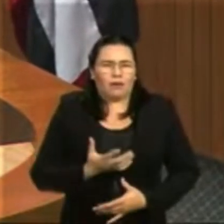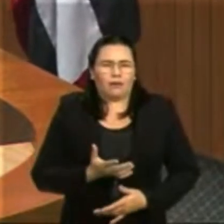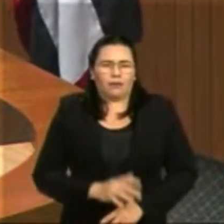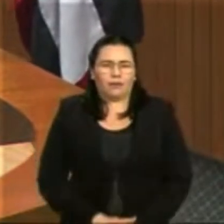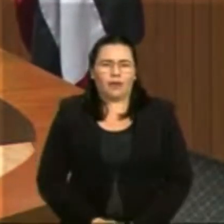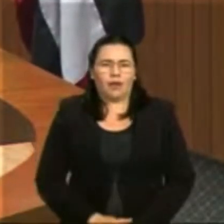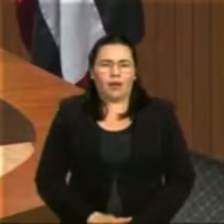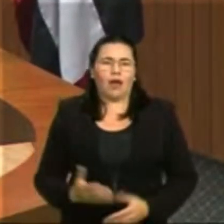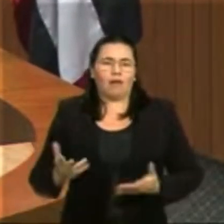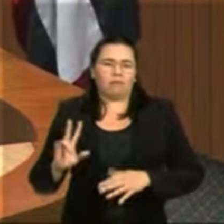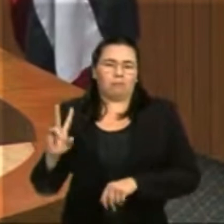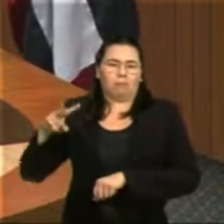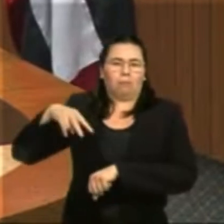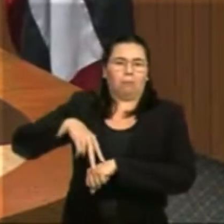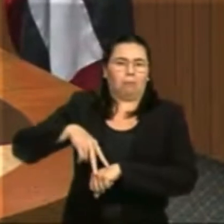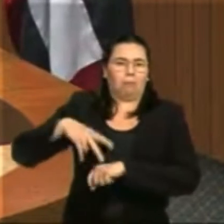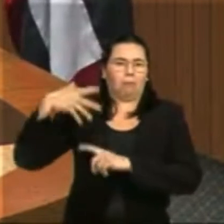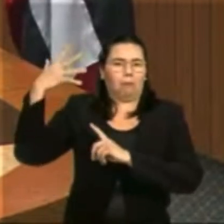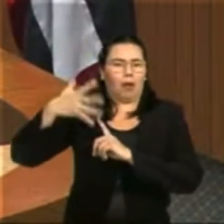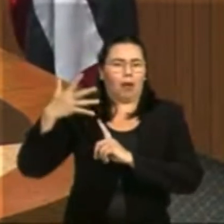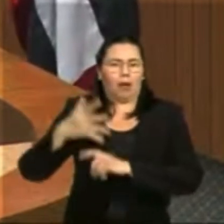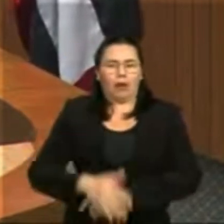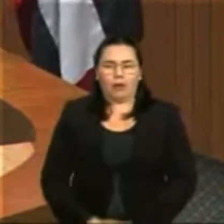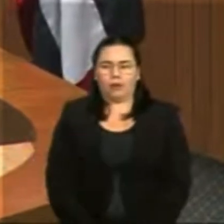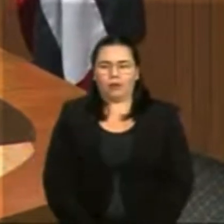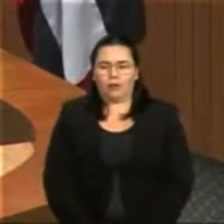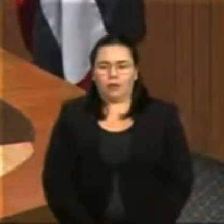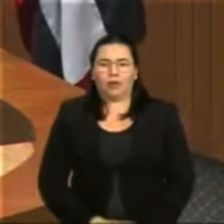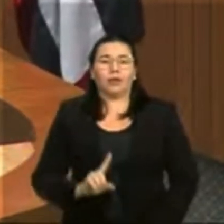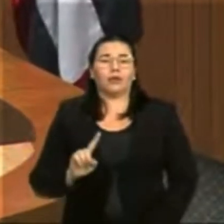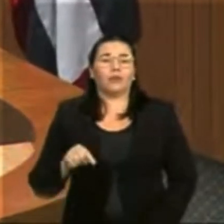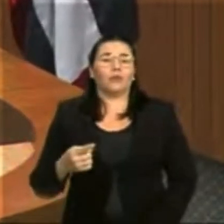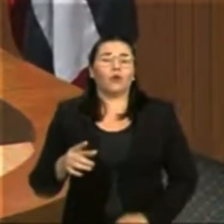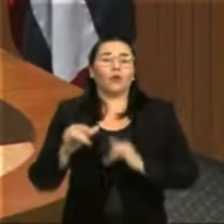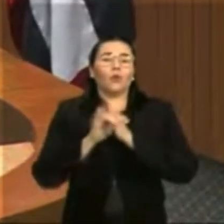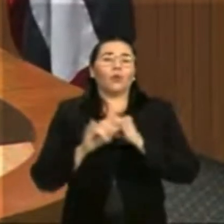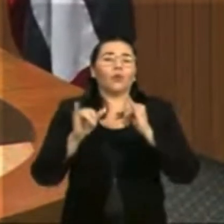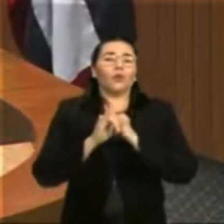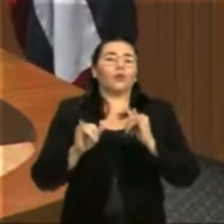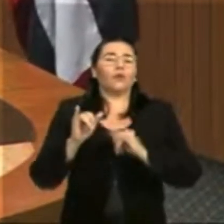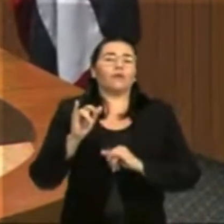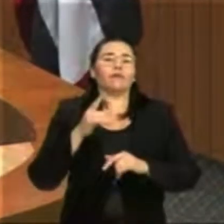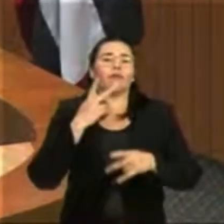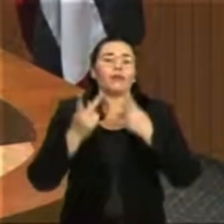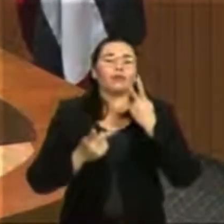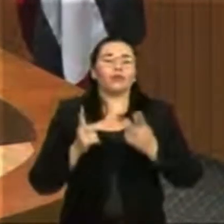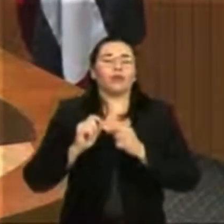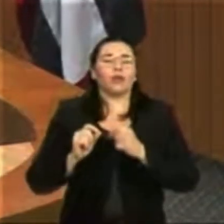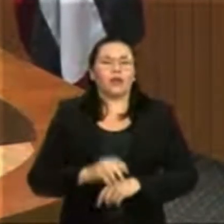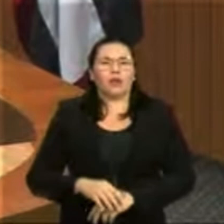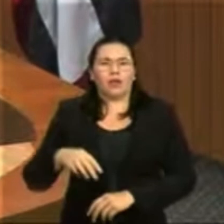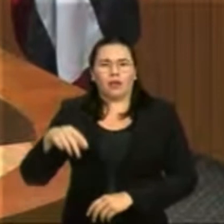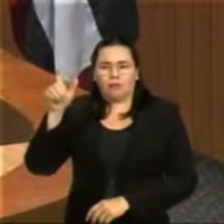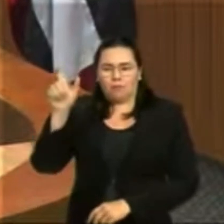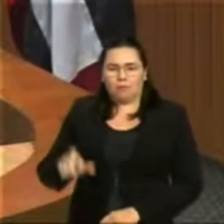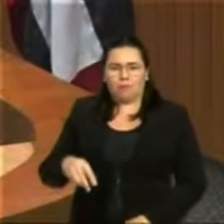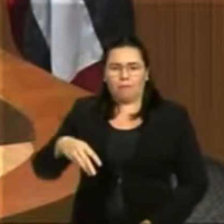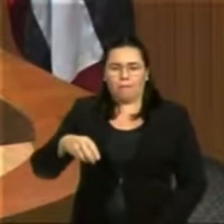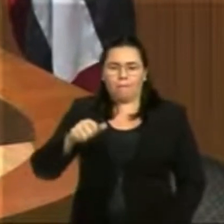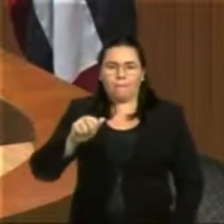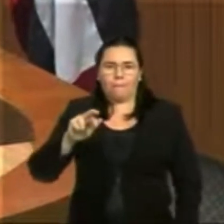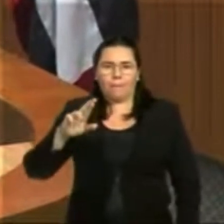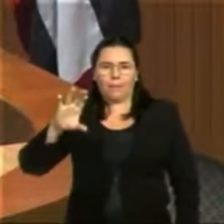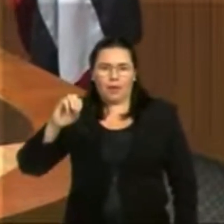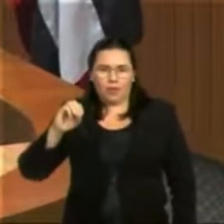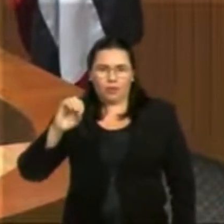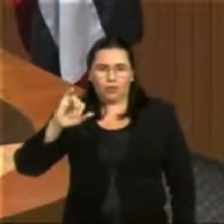matéria plantada aí, não sei, muito provavelmente, dizendo que o Márcio Gerri é o novo líder político do espaço, do grupo